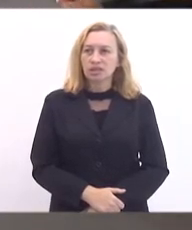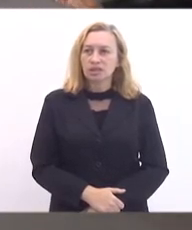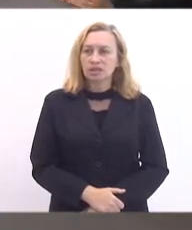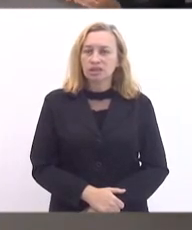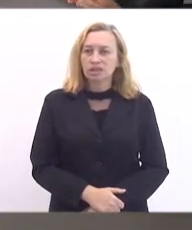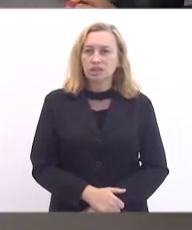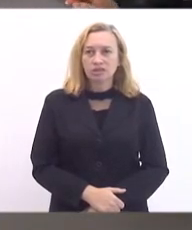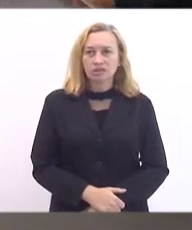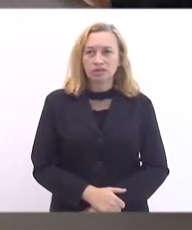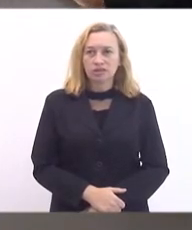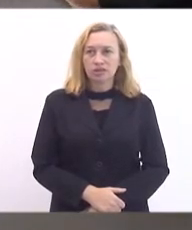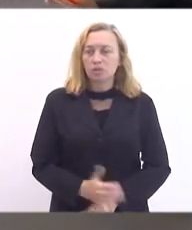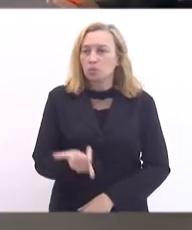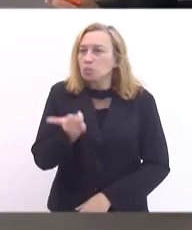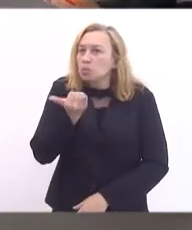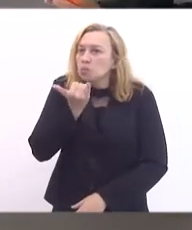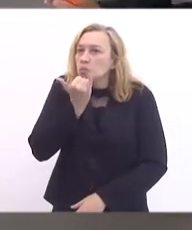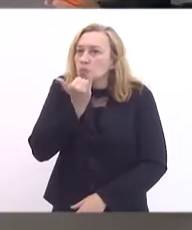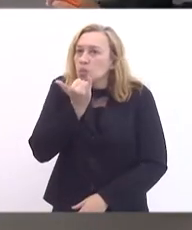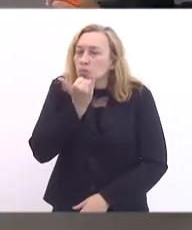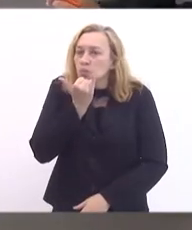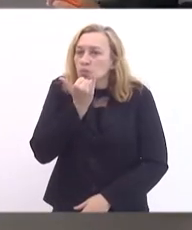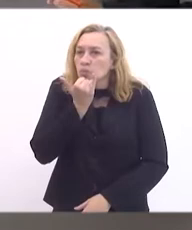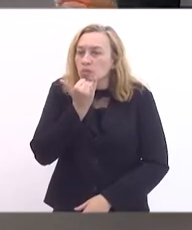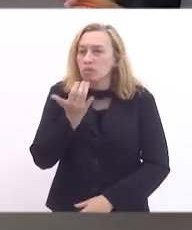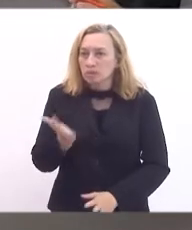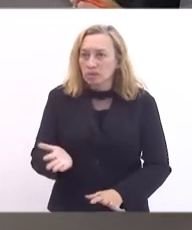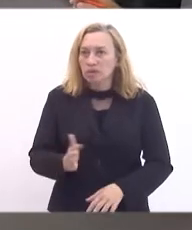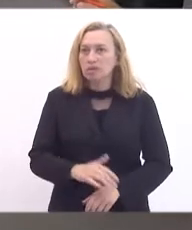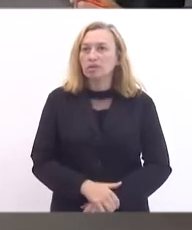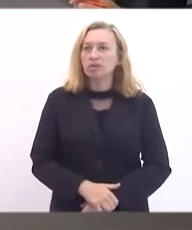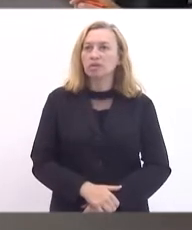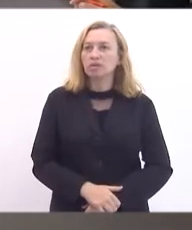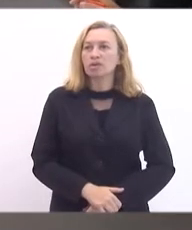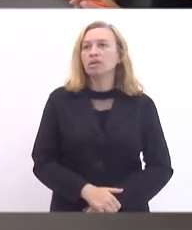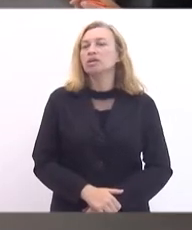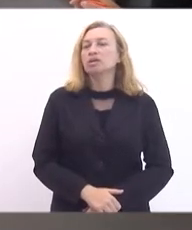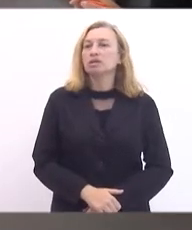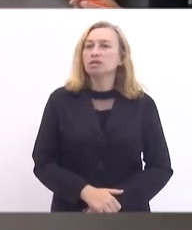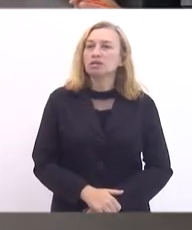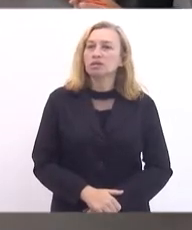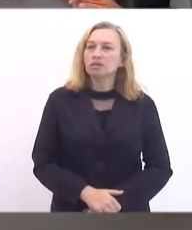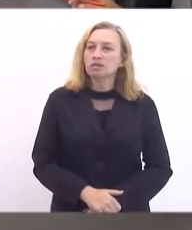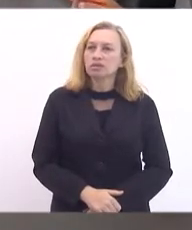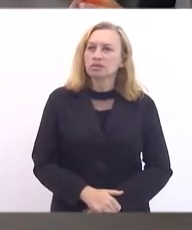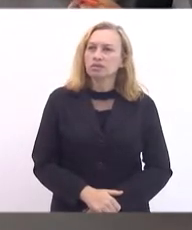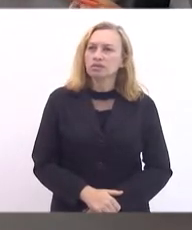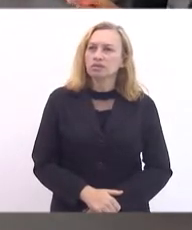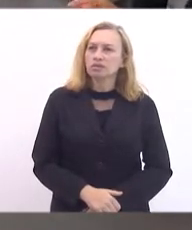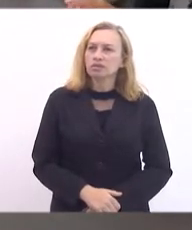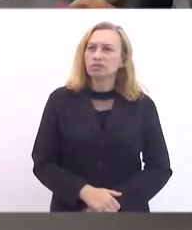deixa eu me perdoo aí mais não tem jeito aqui negócio da questão das parede e